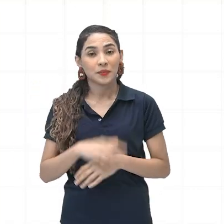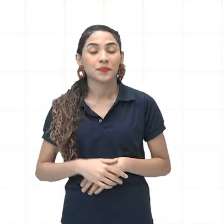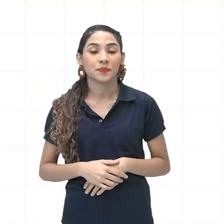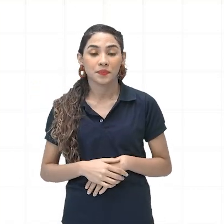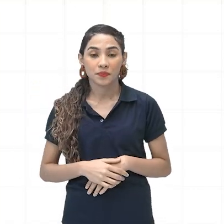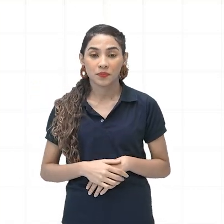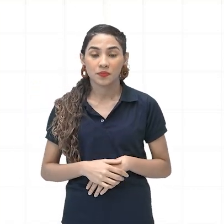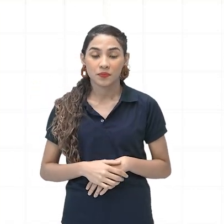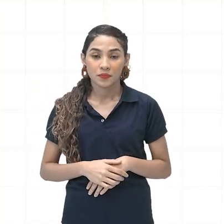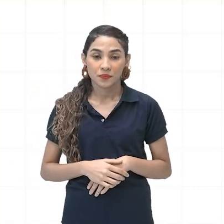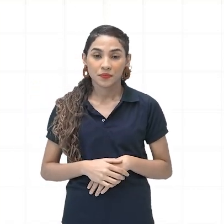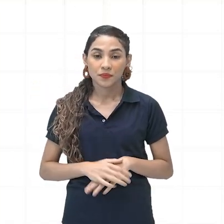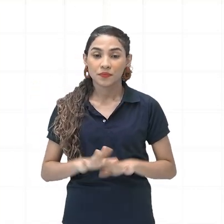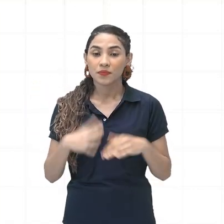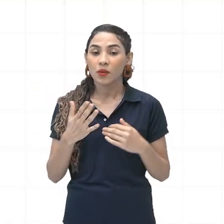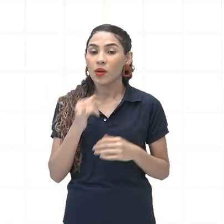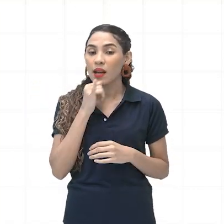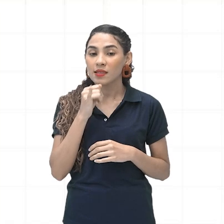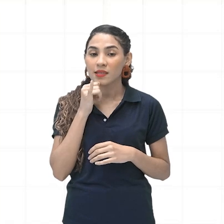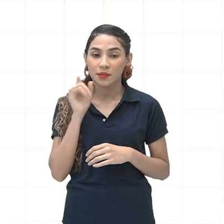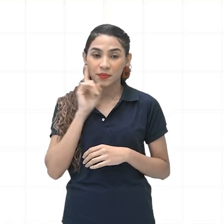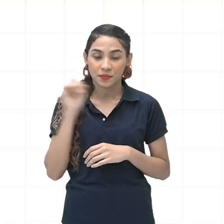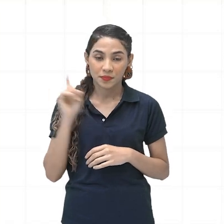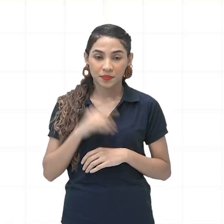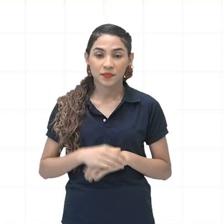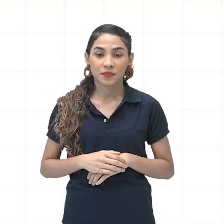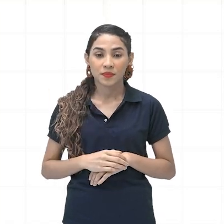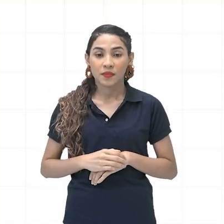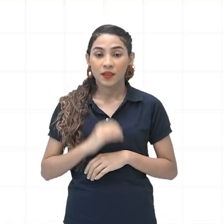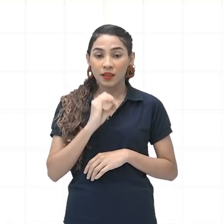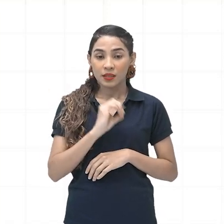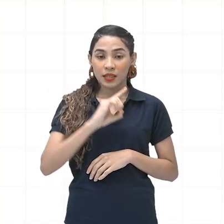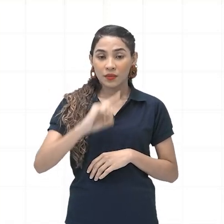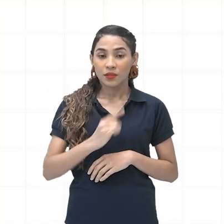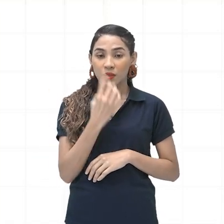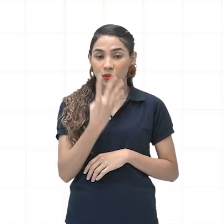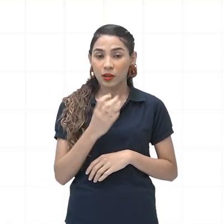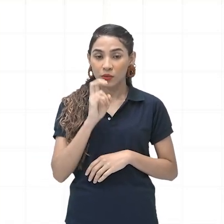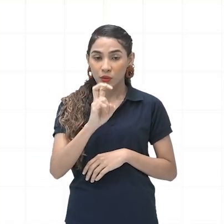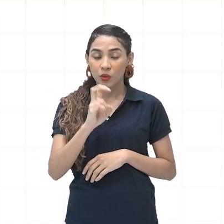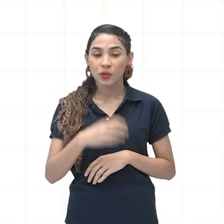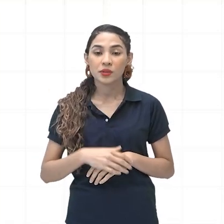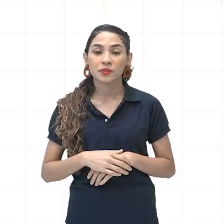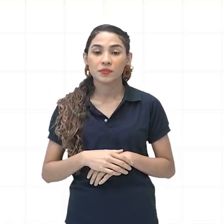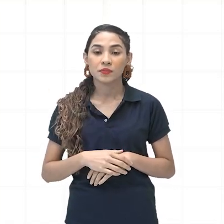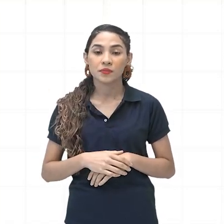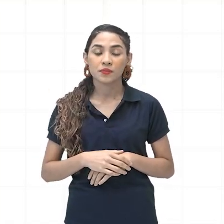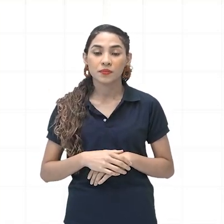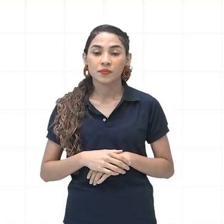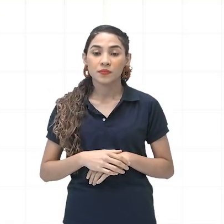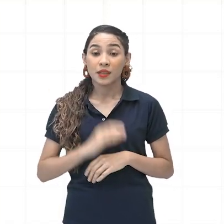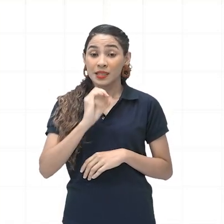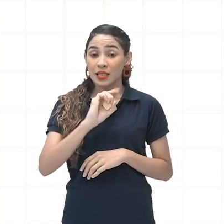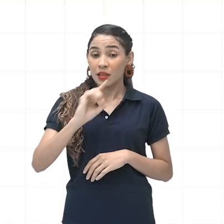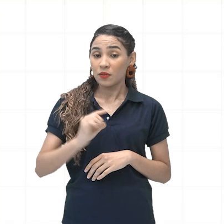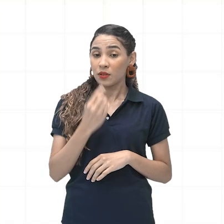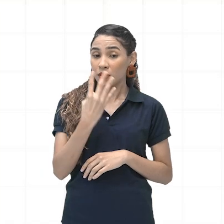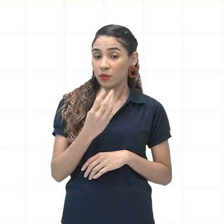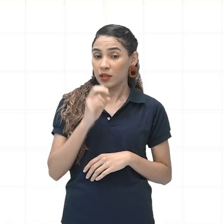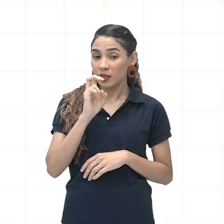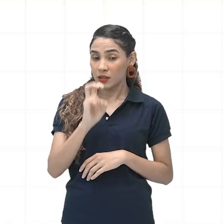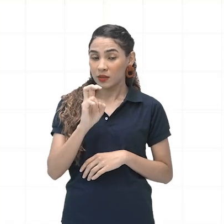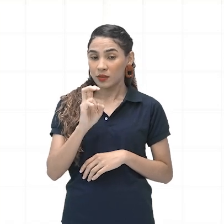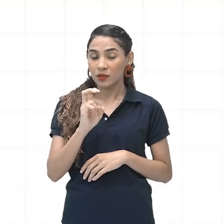estaria errado. Então, concluindo aqui a operação, a resposta vai ser 42